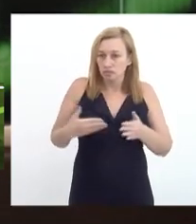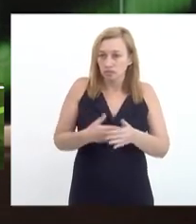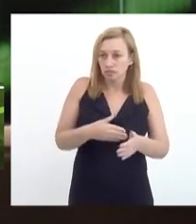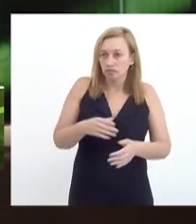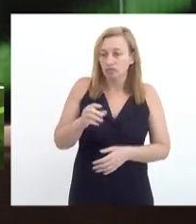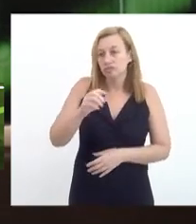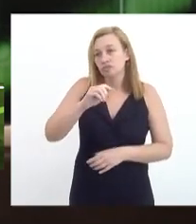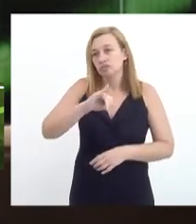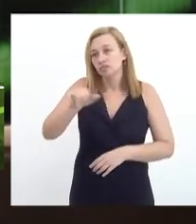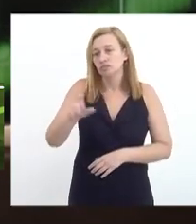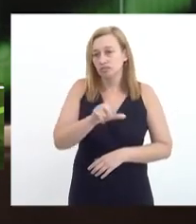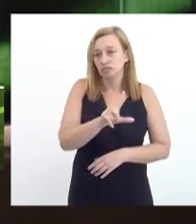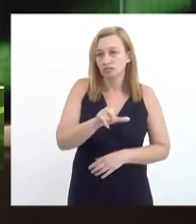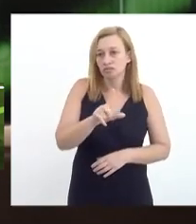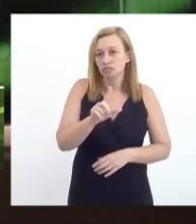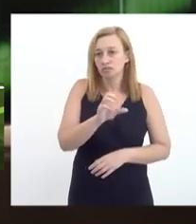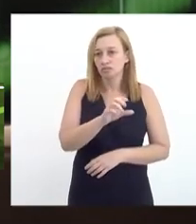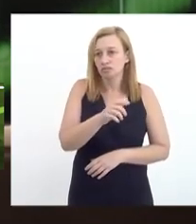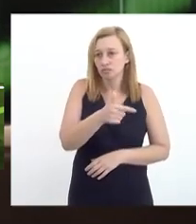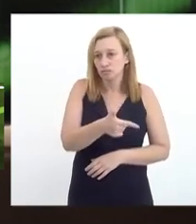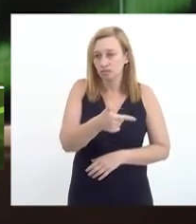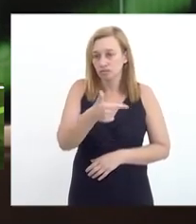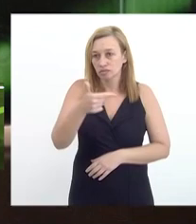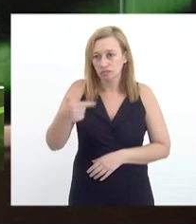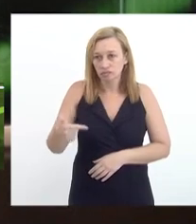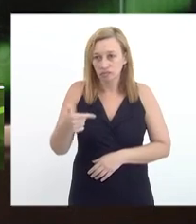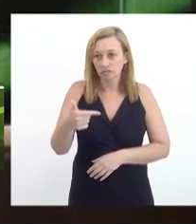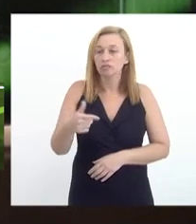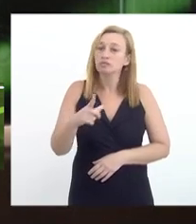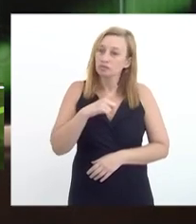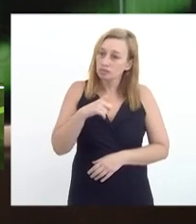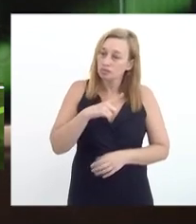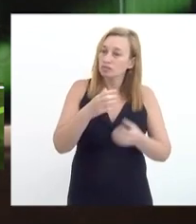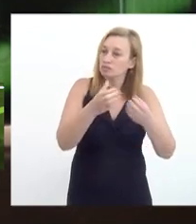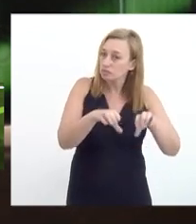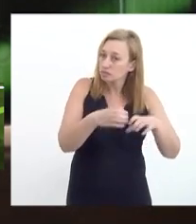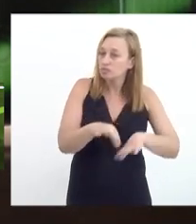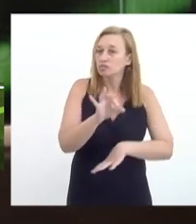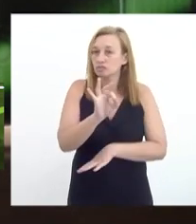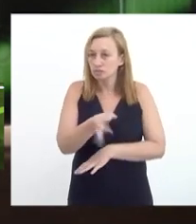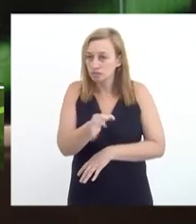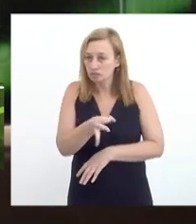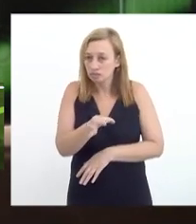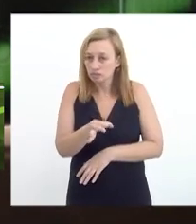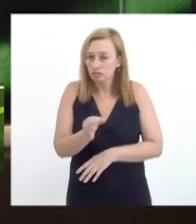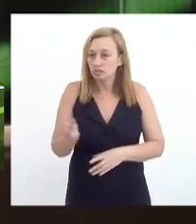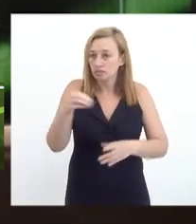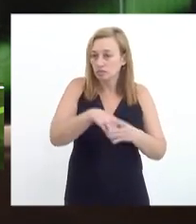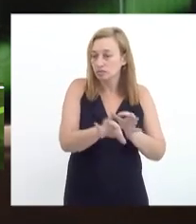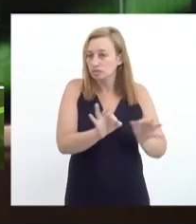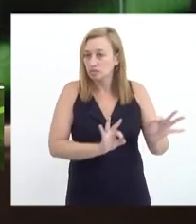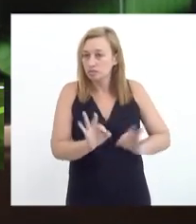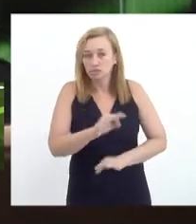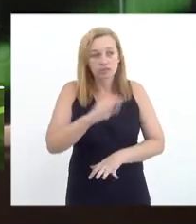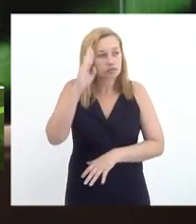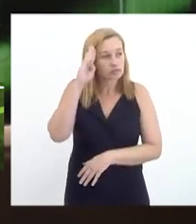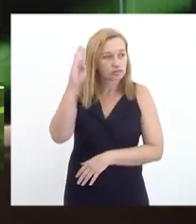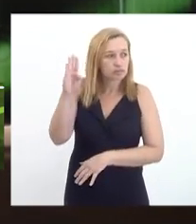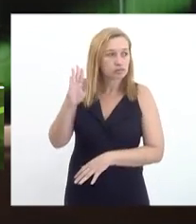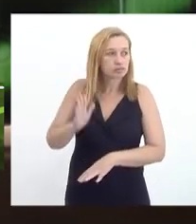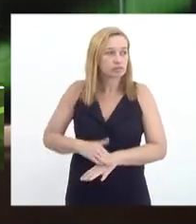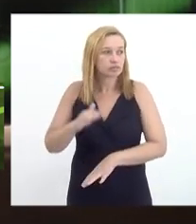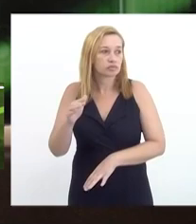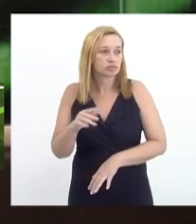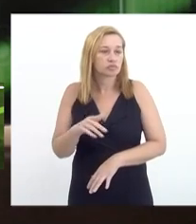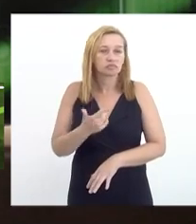De 22 Então Vai ter o concurso É garantia Que vai estar no plano Isso é fundamental E mais